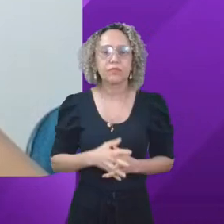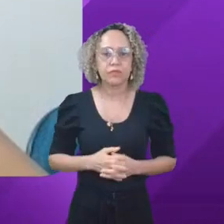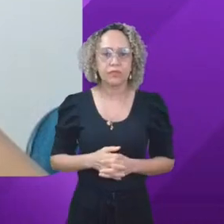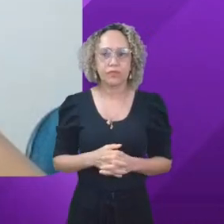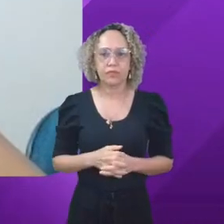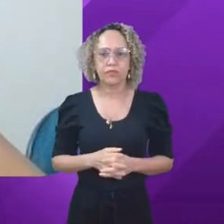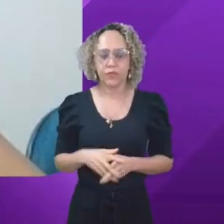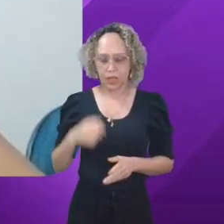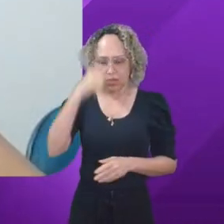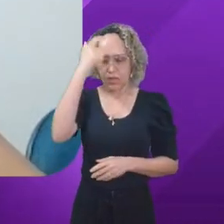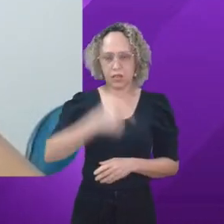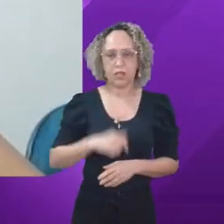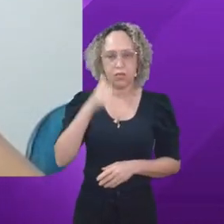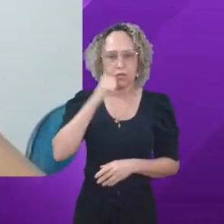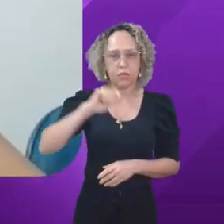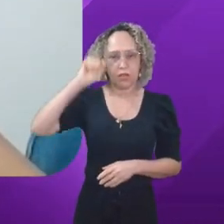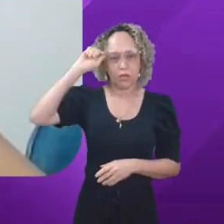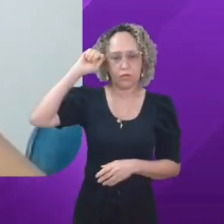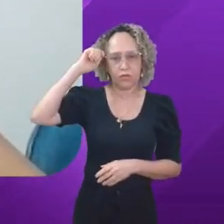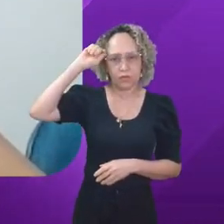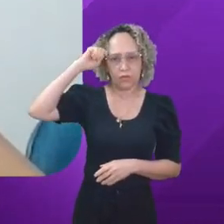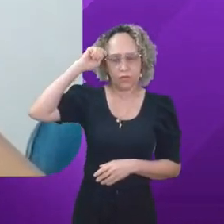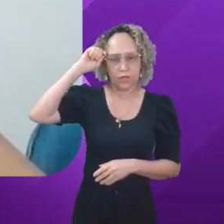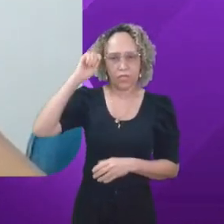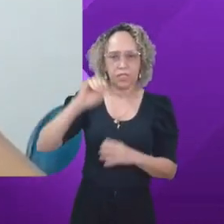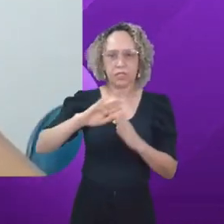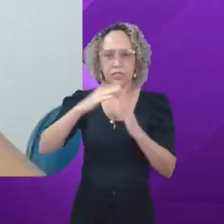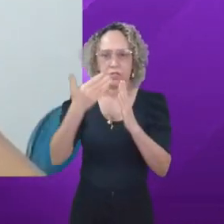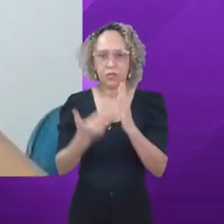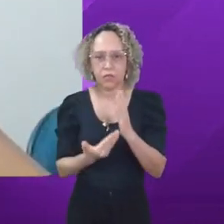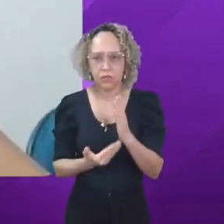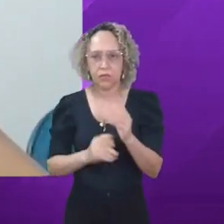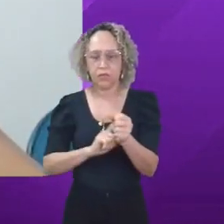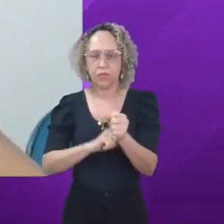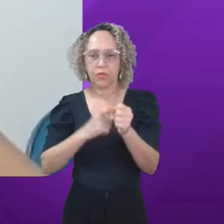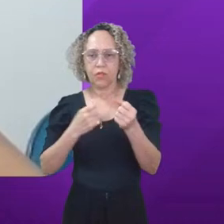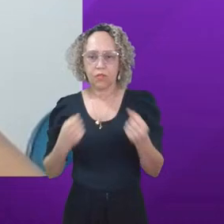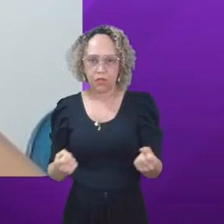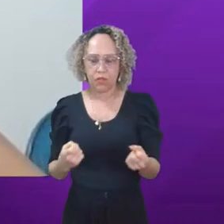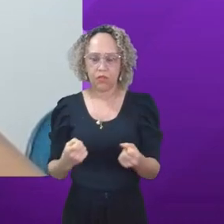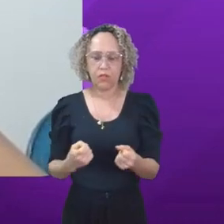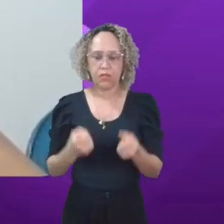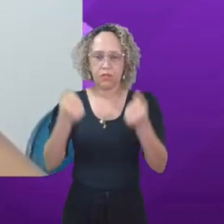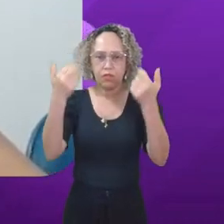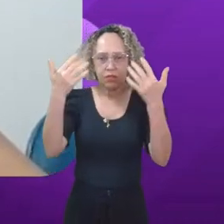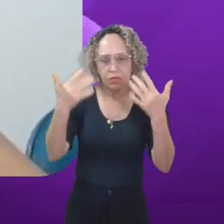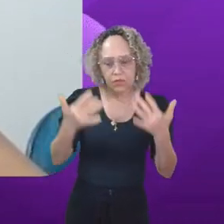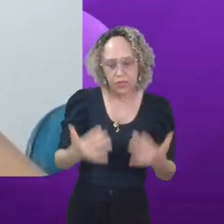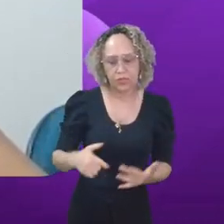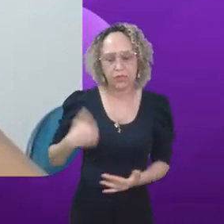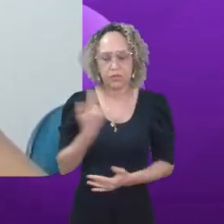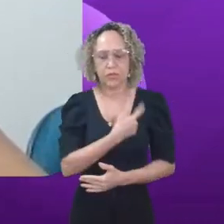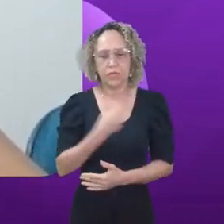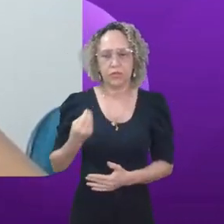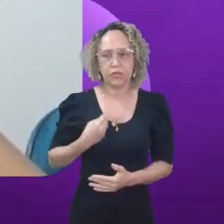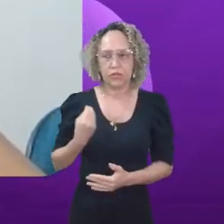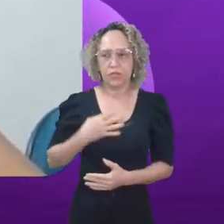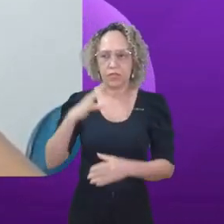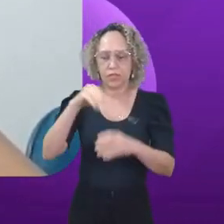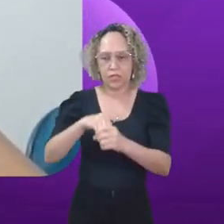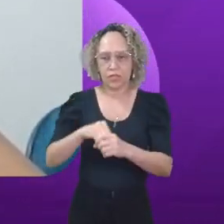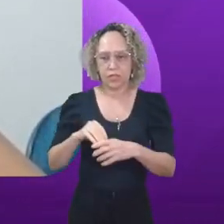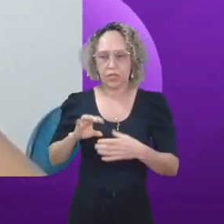Como mulher preta, quilombola, vou falar também sobre a minha vivência nesse contexto. Para